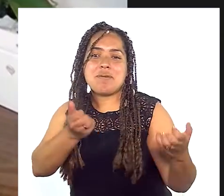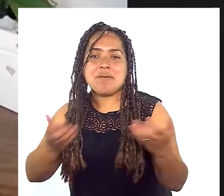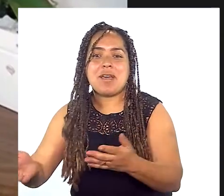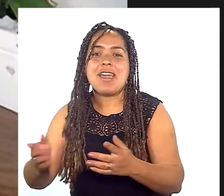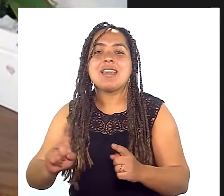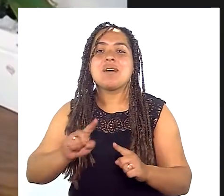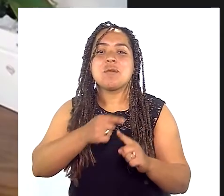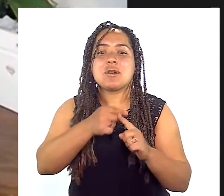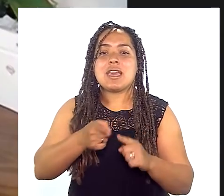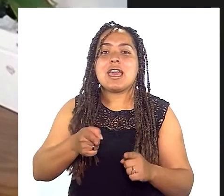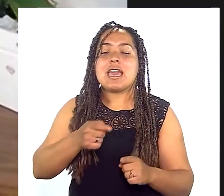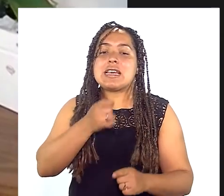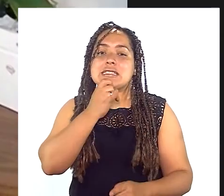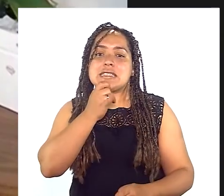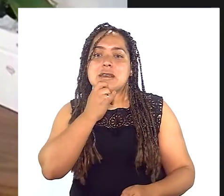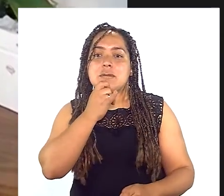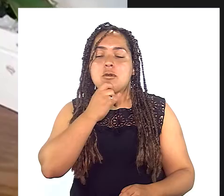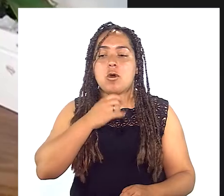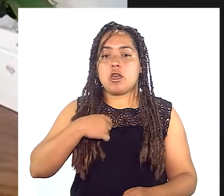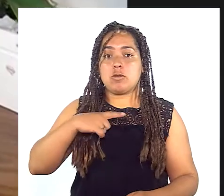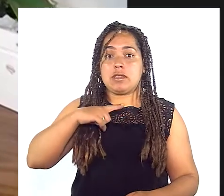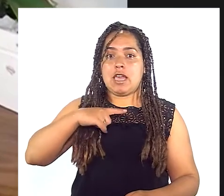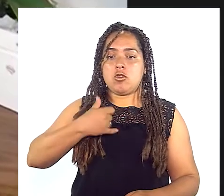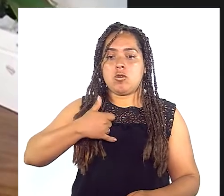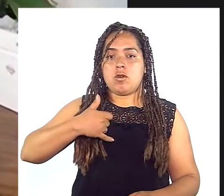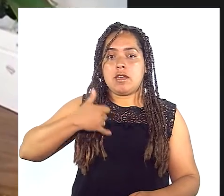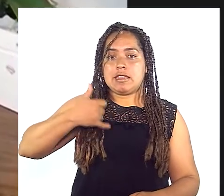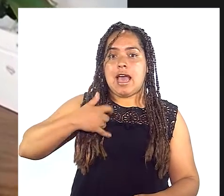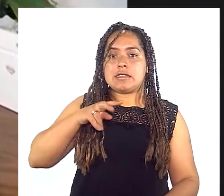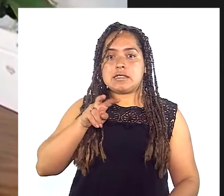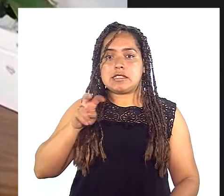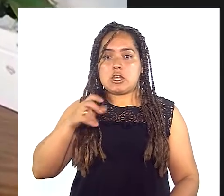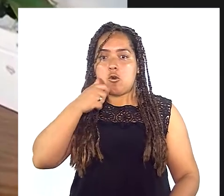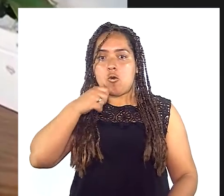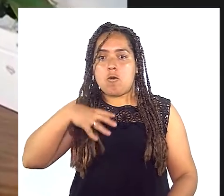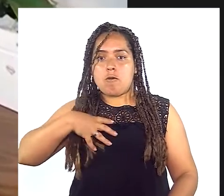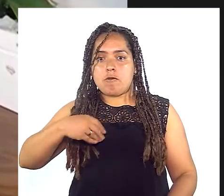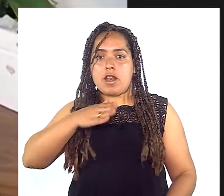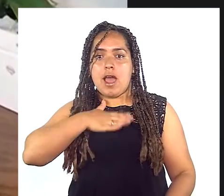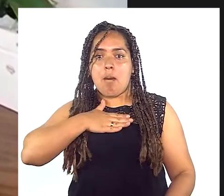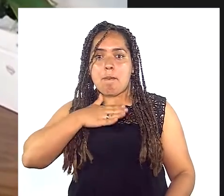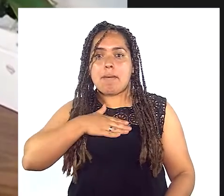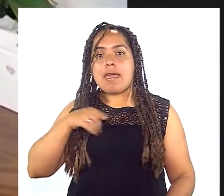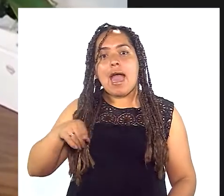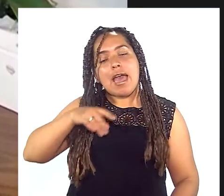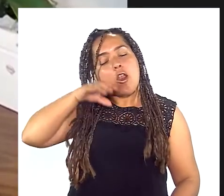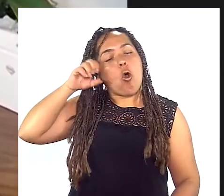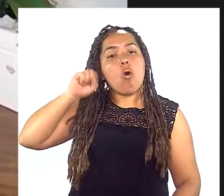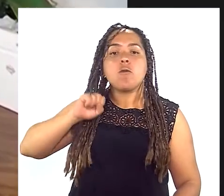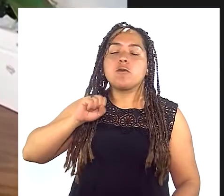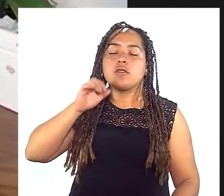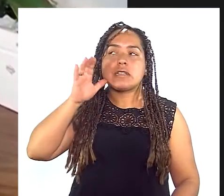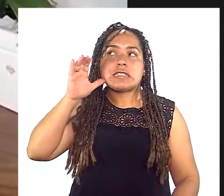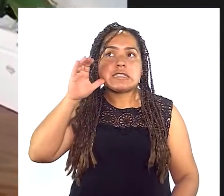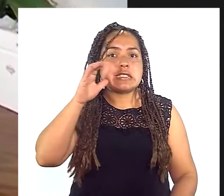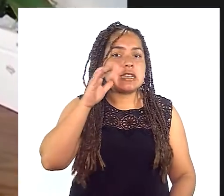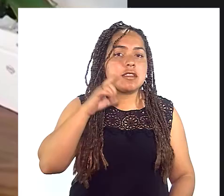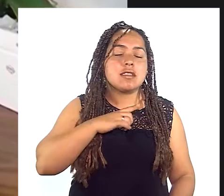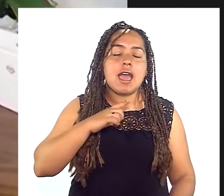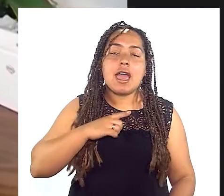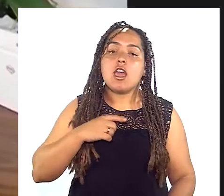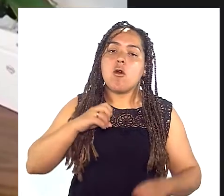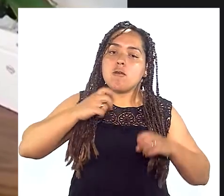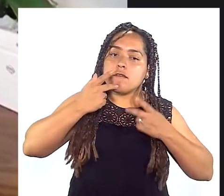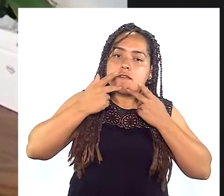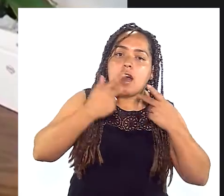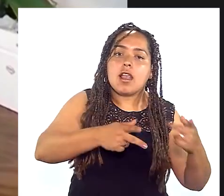próximas gerações vão ser beneficiadas. Inclusive, a etiqueta respiratória, né? Eu tenho uma filha de 5 anos e ela ouviu, né, esse ano